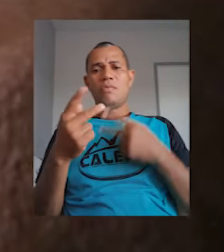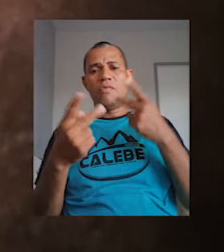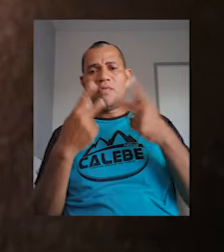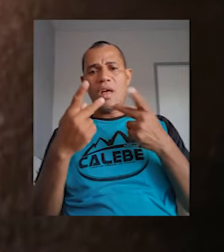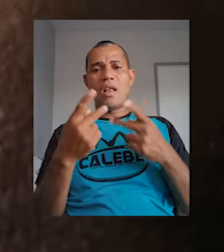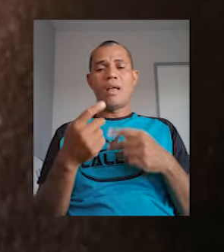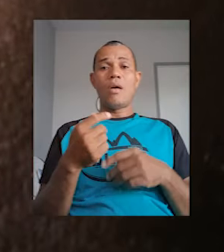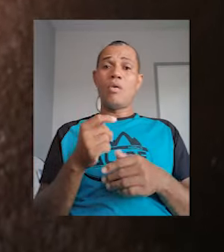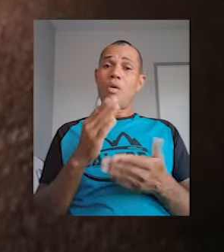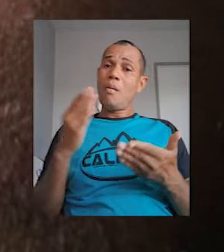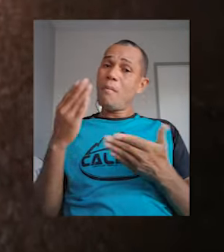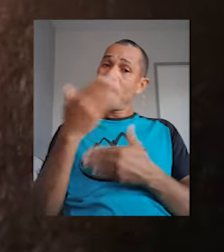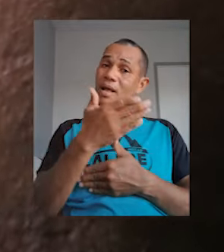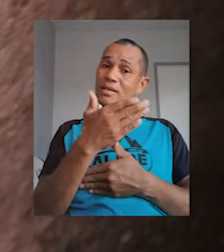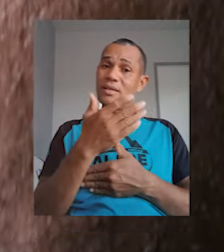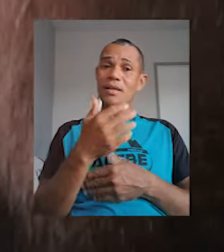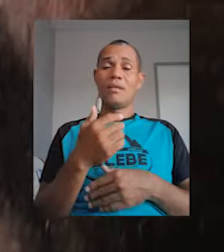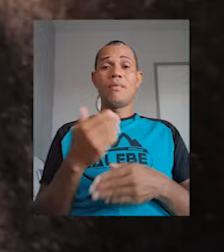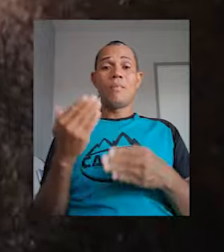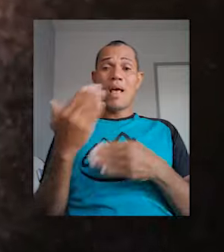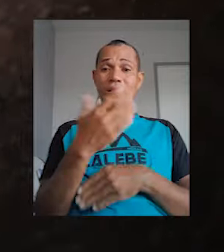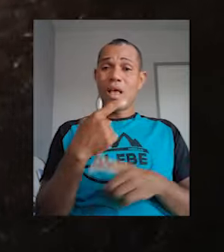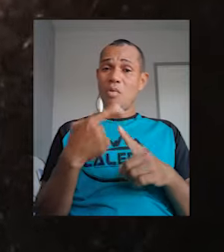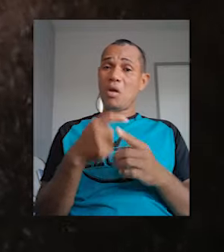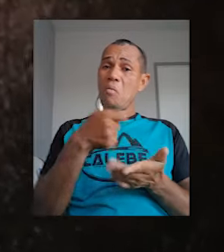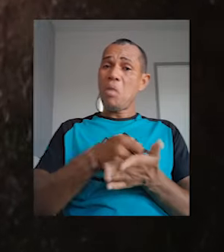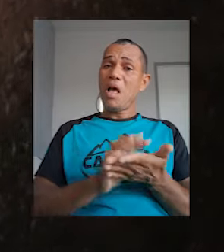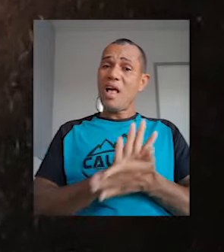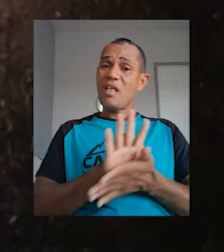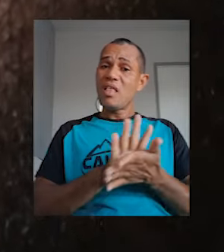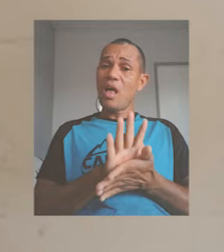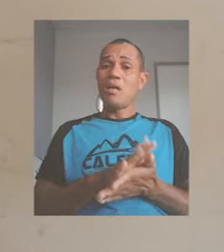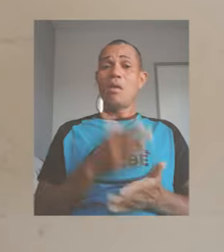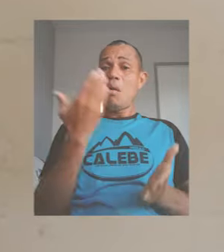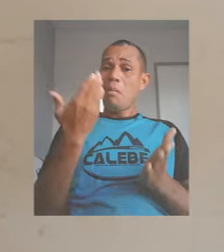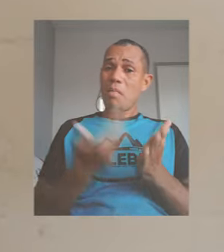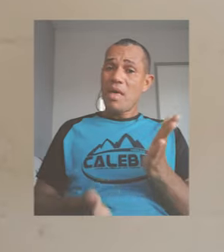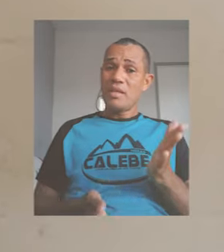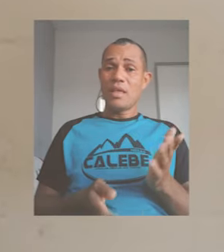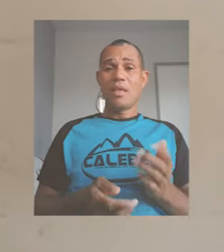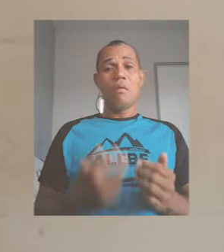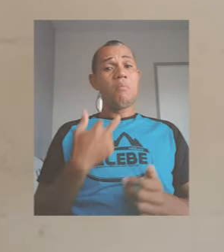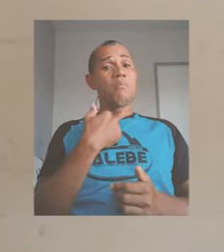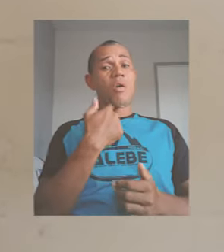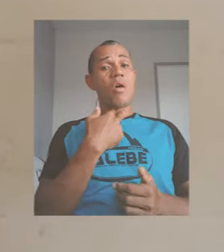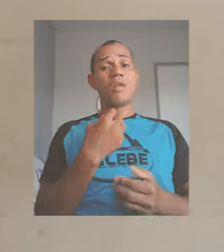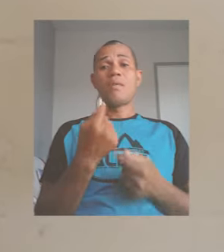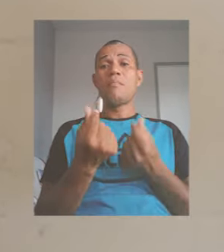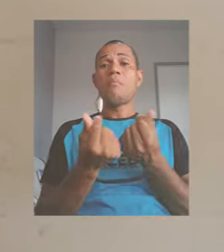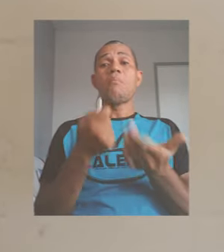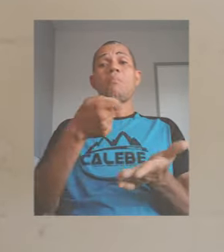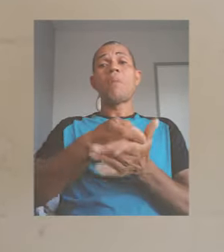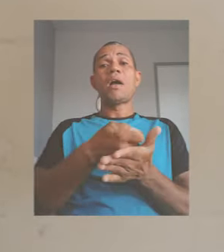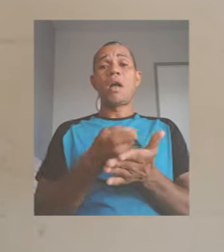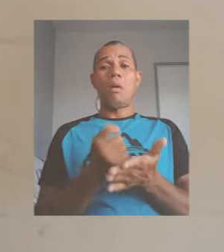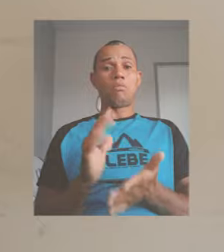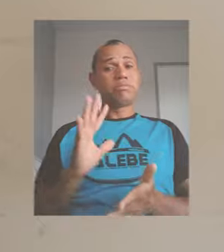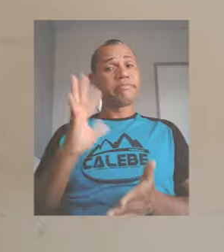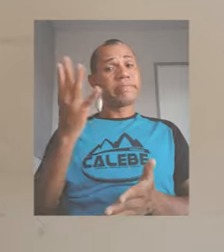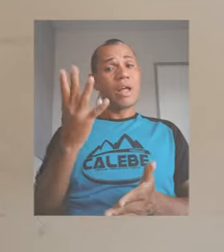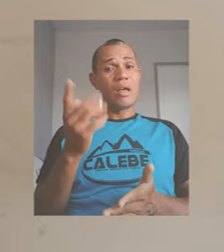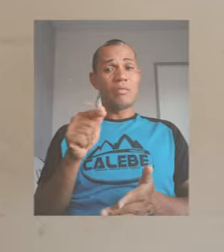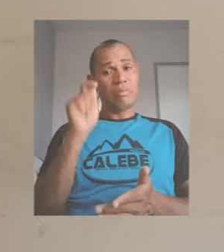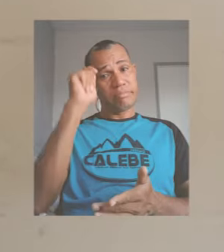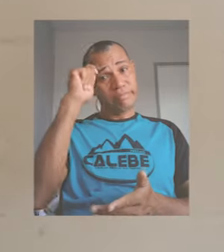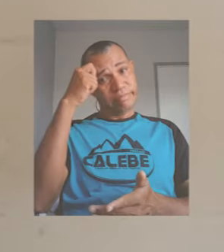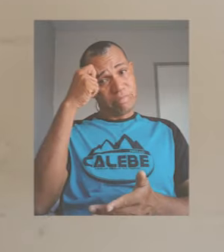tem que passar, porque você é bolsista. E se você perder, você não tem